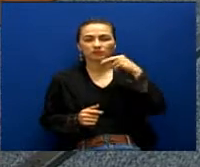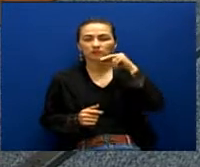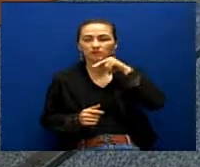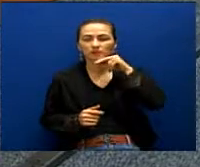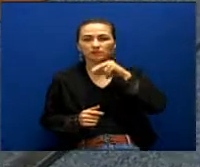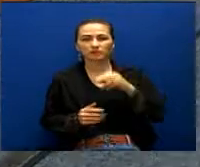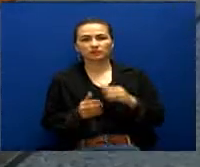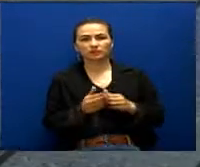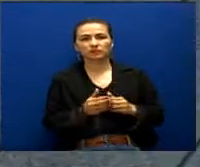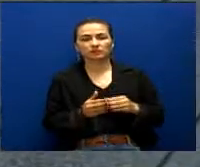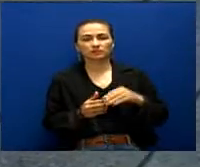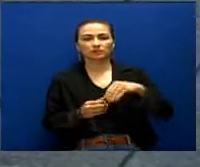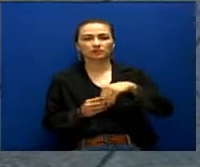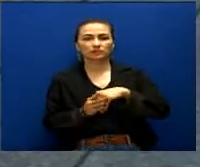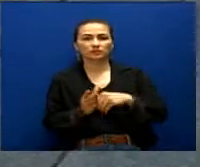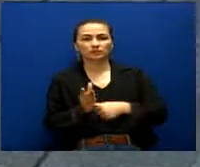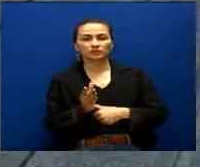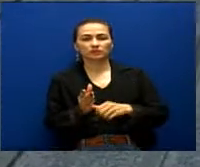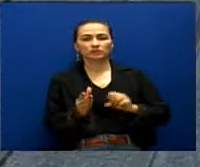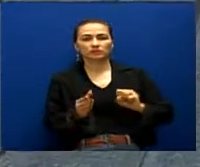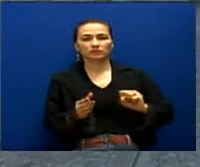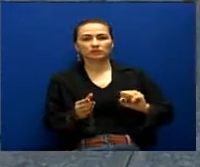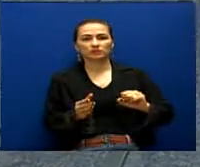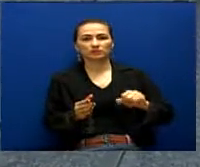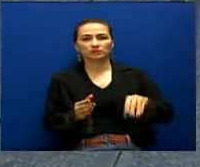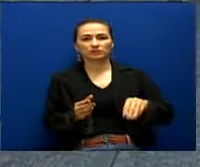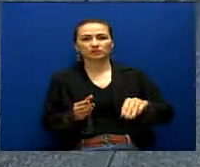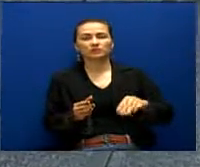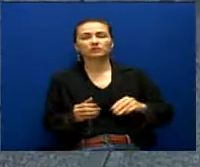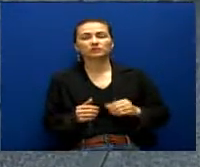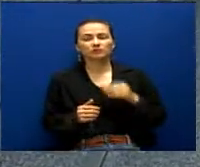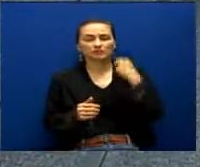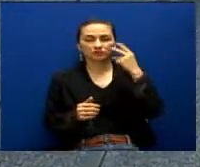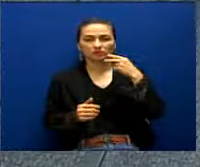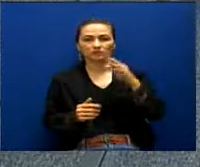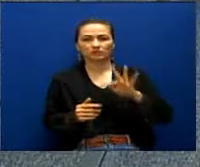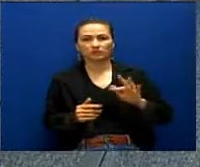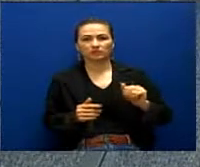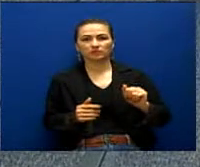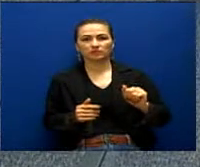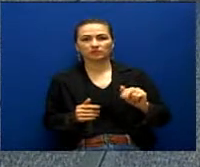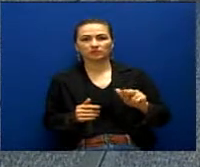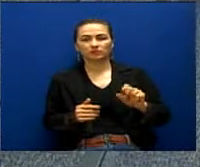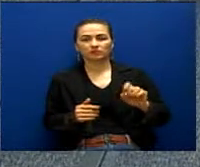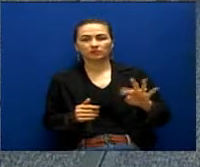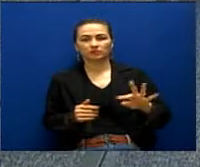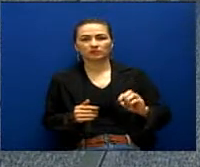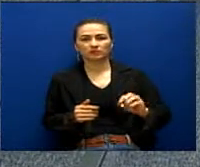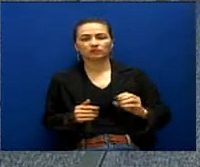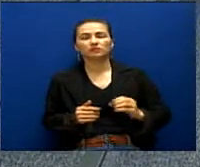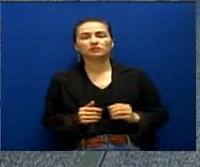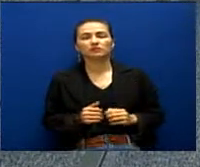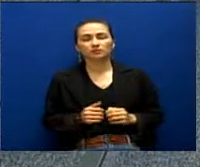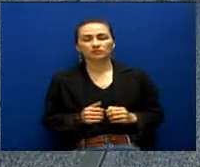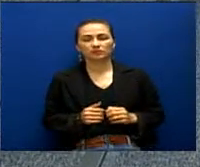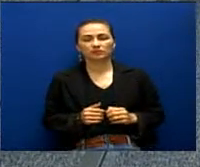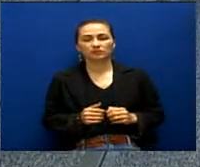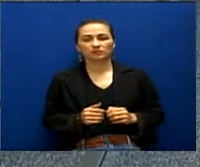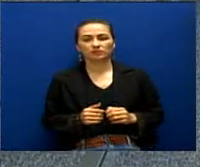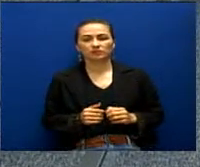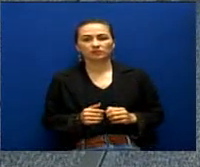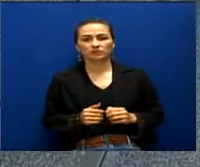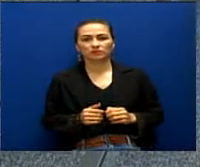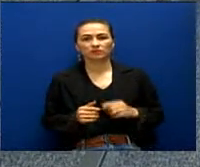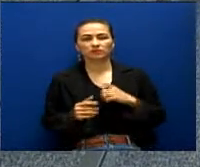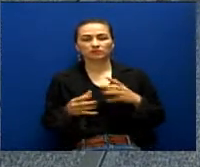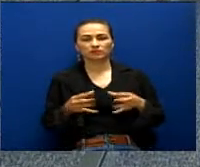Neto, voto sim. Vereador Martinez, vereador Fausto Pérez. Quer falar, Pérez? A Comissão